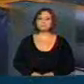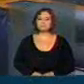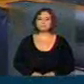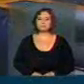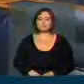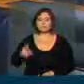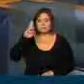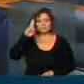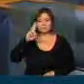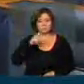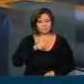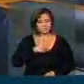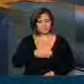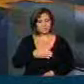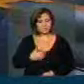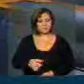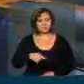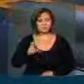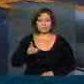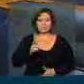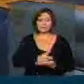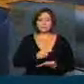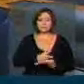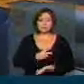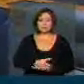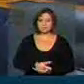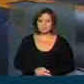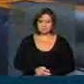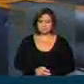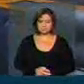tenha, como sempre teve,